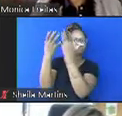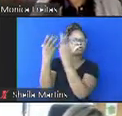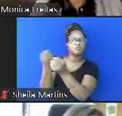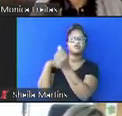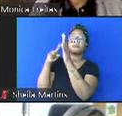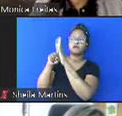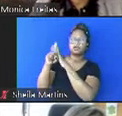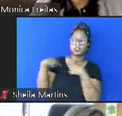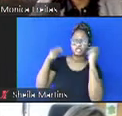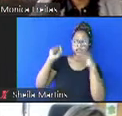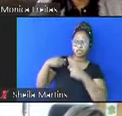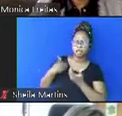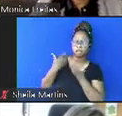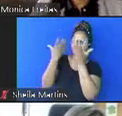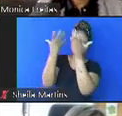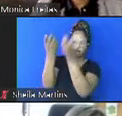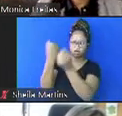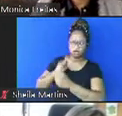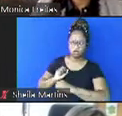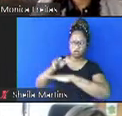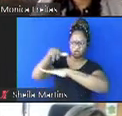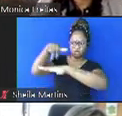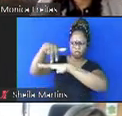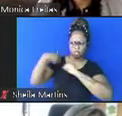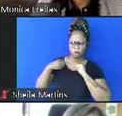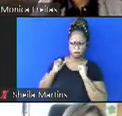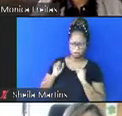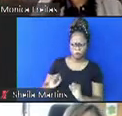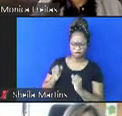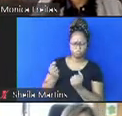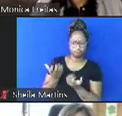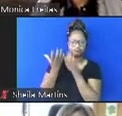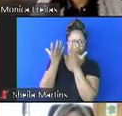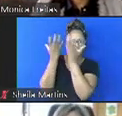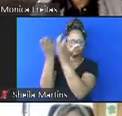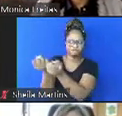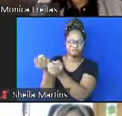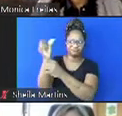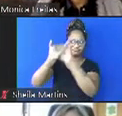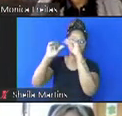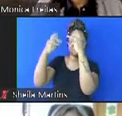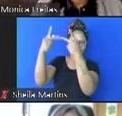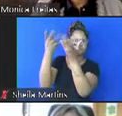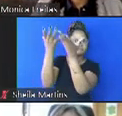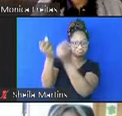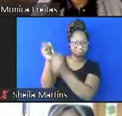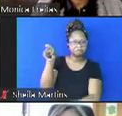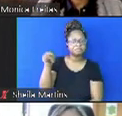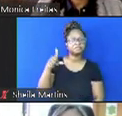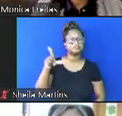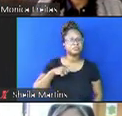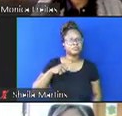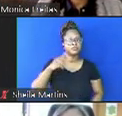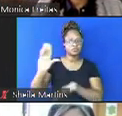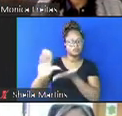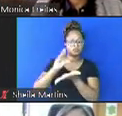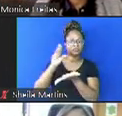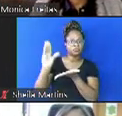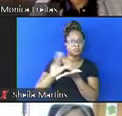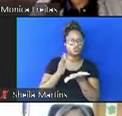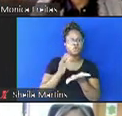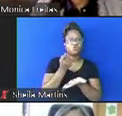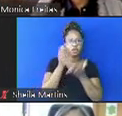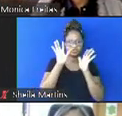ele gostaria de me receber como postdoc no laboratório dele. Existem alguns outros auxílios, eu vou passar, a gente já está